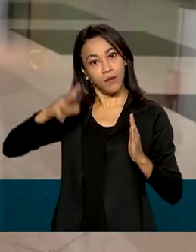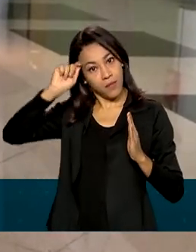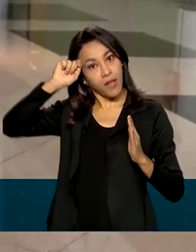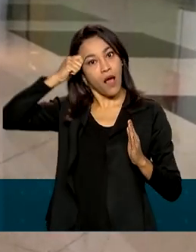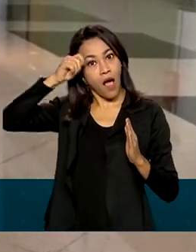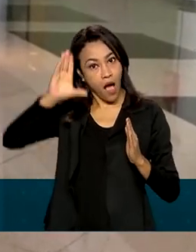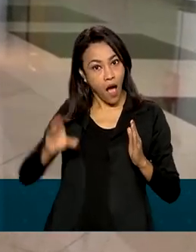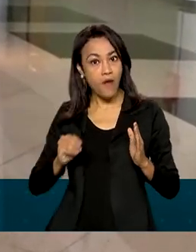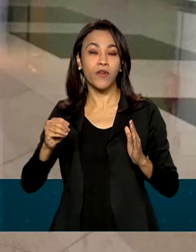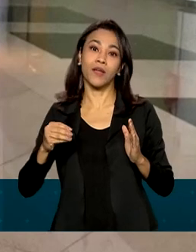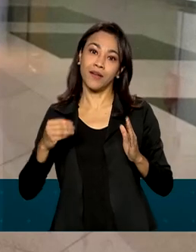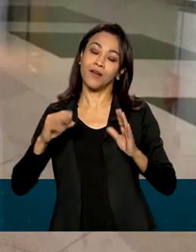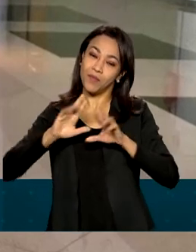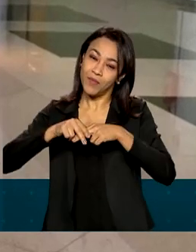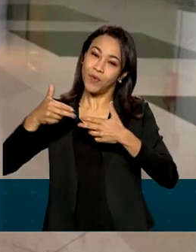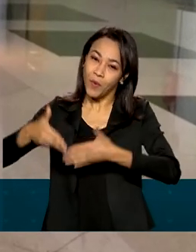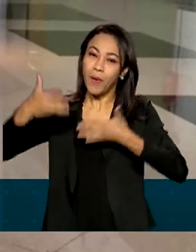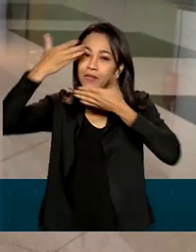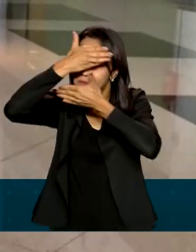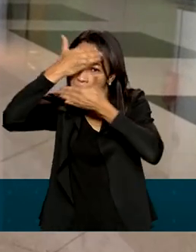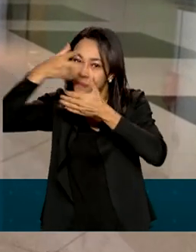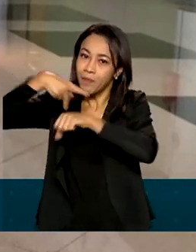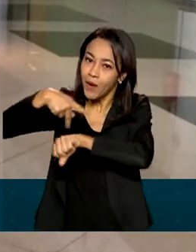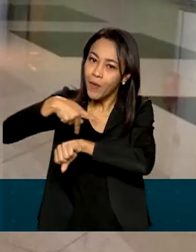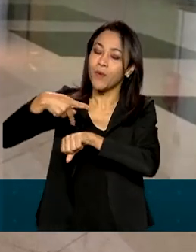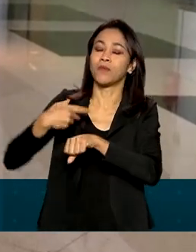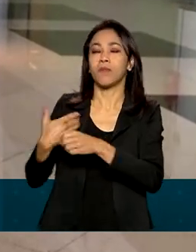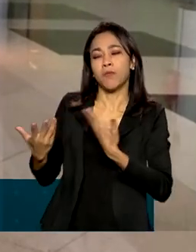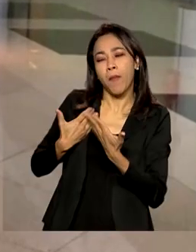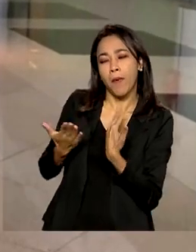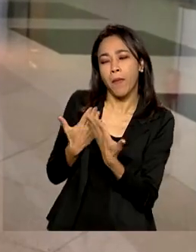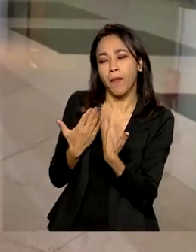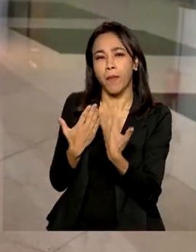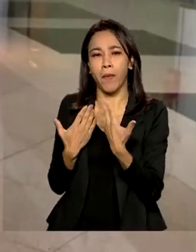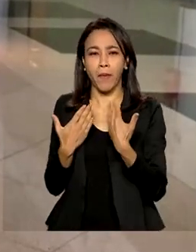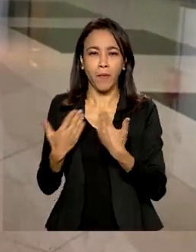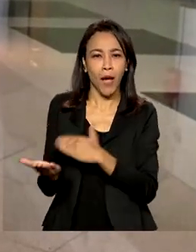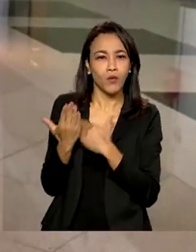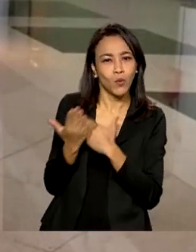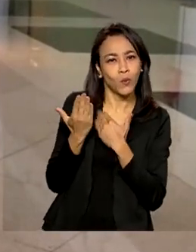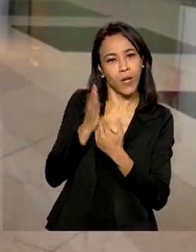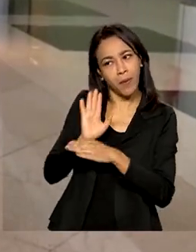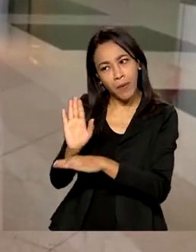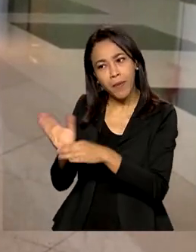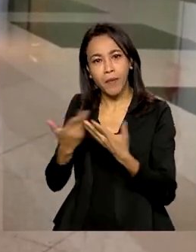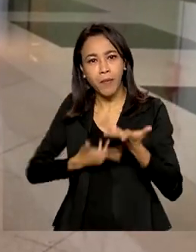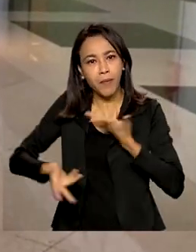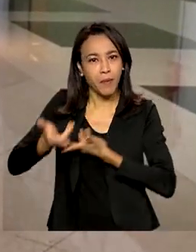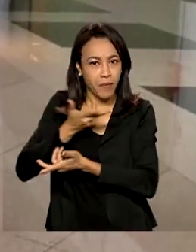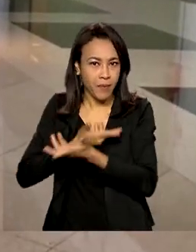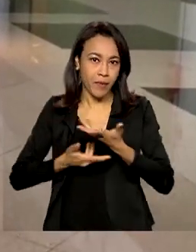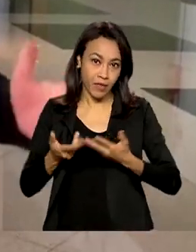através de Marrocos, para a gente poder realmente alimentar, ajudar a produzir, como nós aprendemos os nossos irmãos africanos.